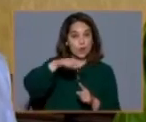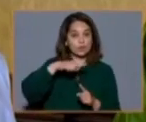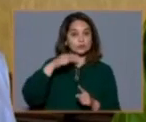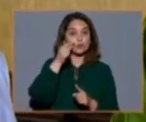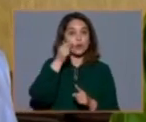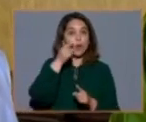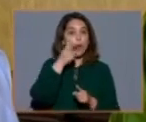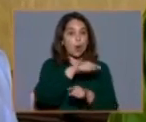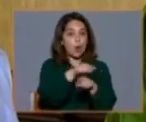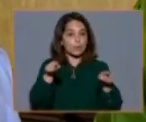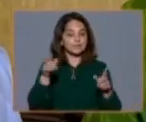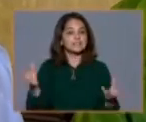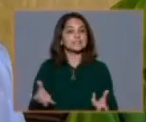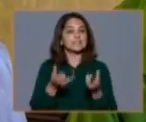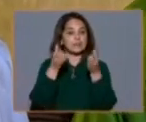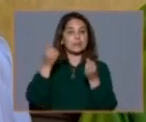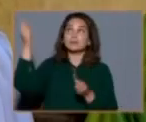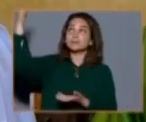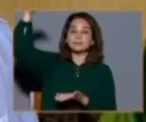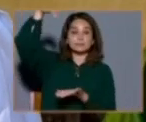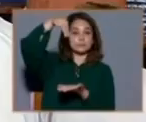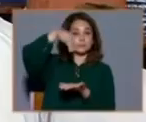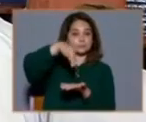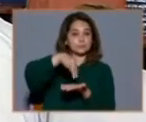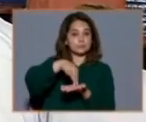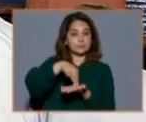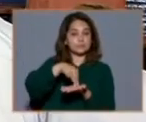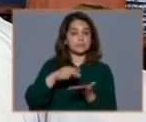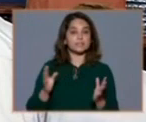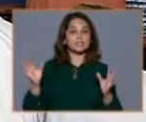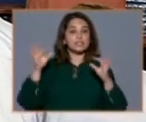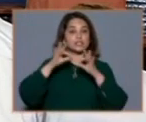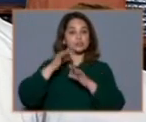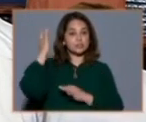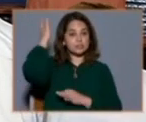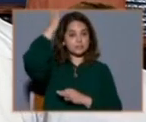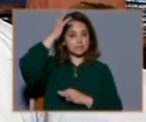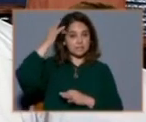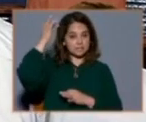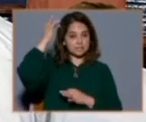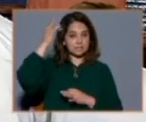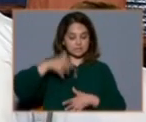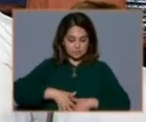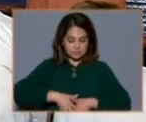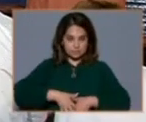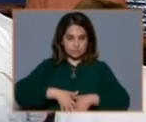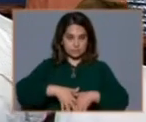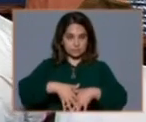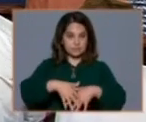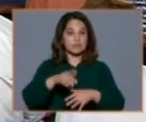salvação, desceu dos céus e encarnou pelo Espírito Santo no seio da Virgem Maria e se fez